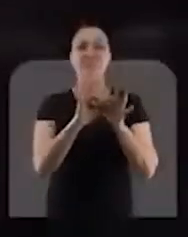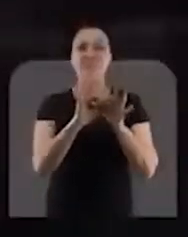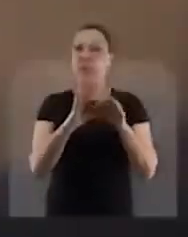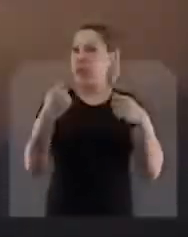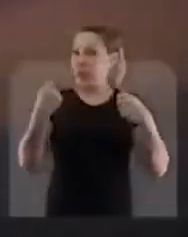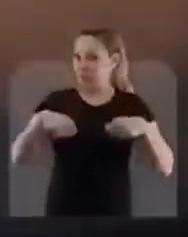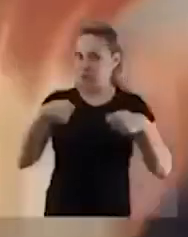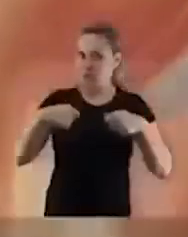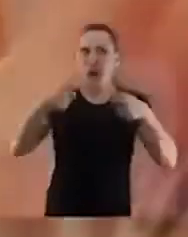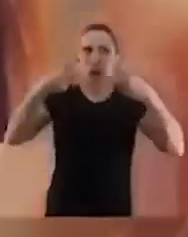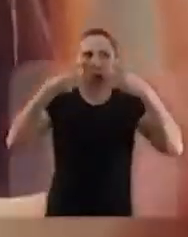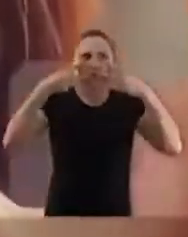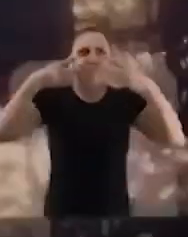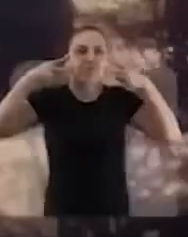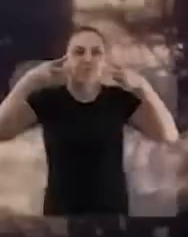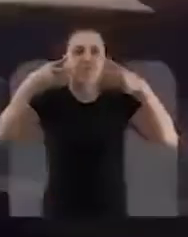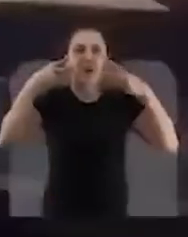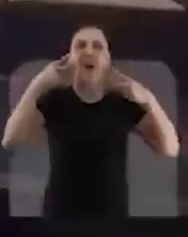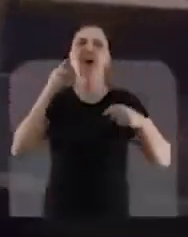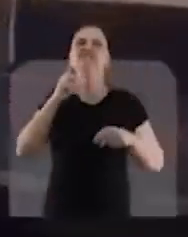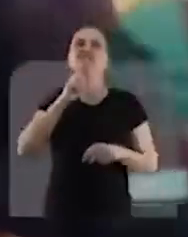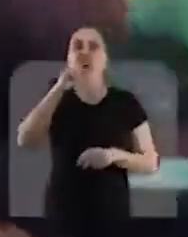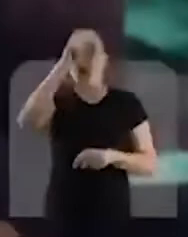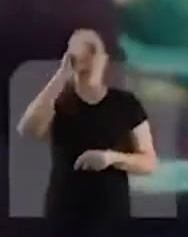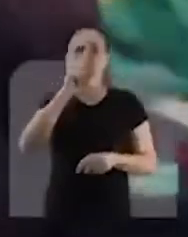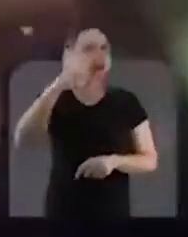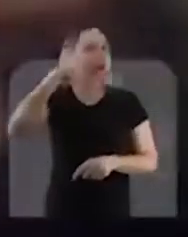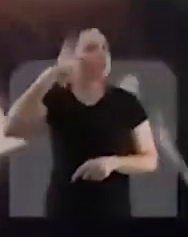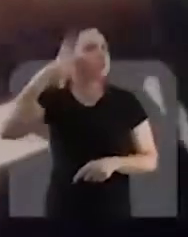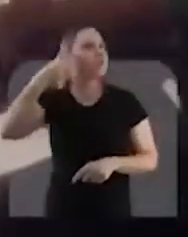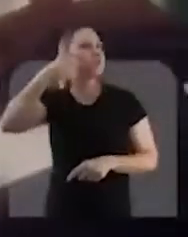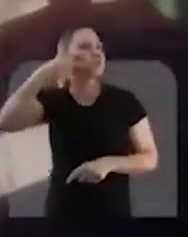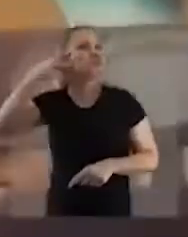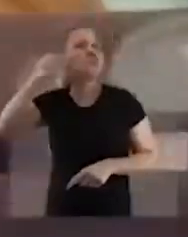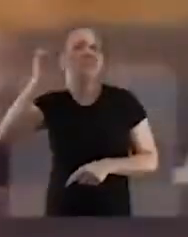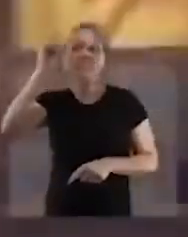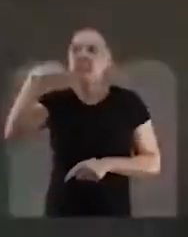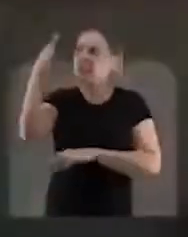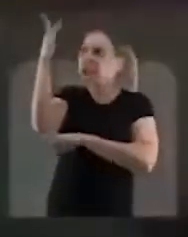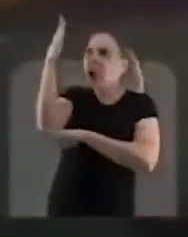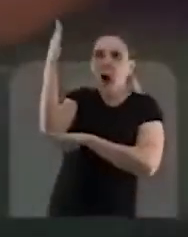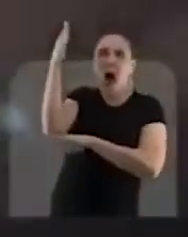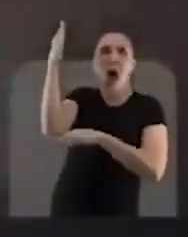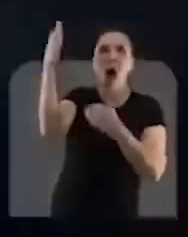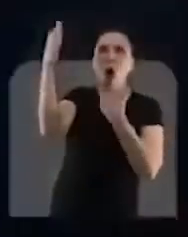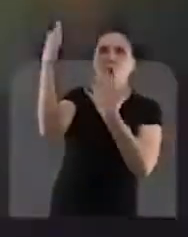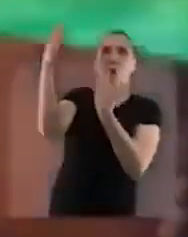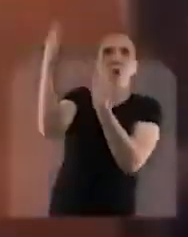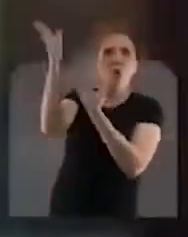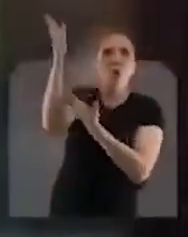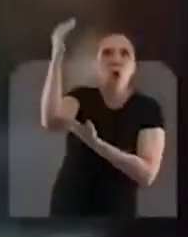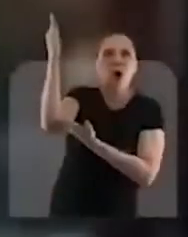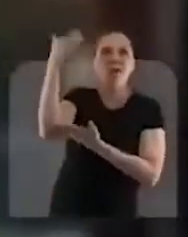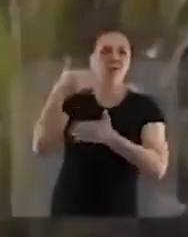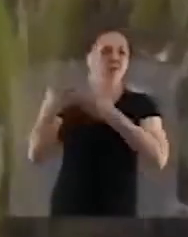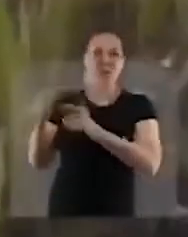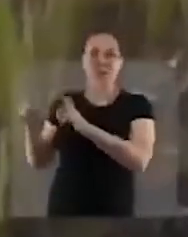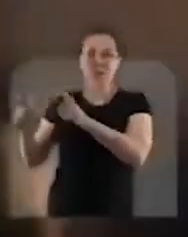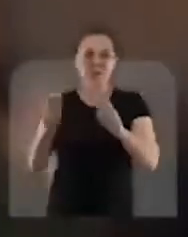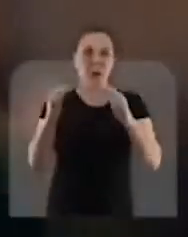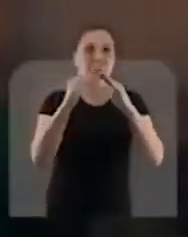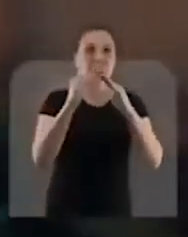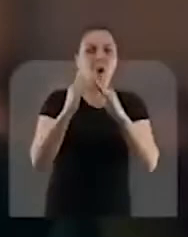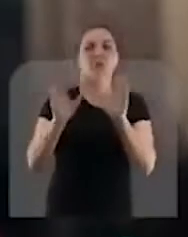vai colocar o verde e o amarelo na cara sim, porque é cor da nossa bandeira. Não importa onde você mora, na comunidade,